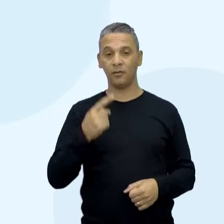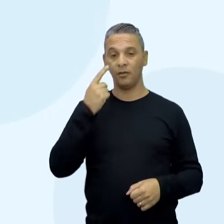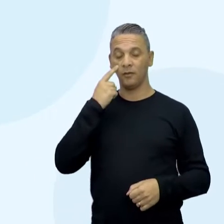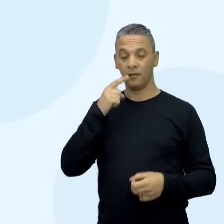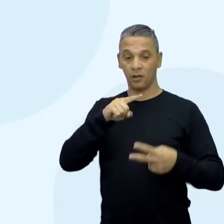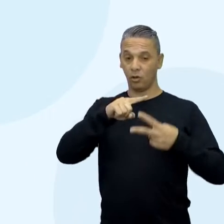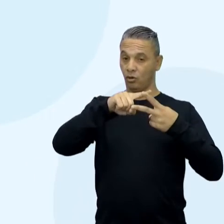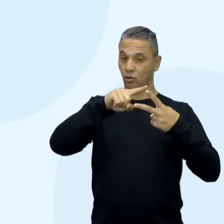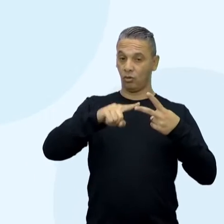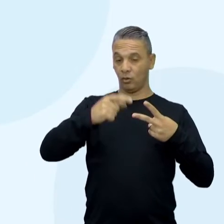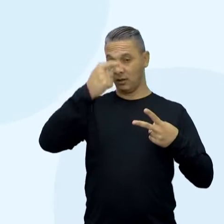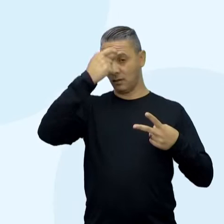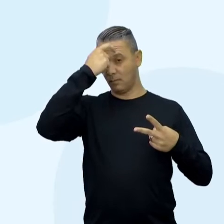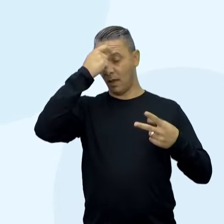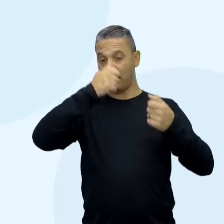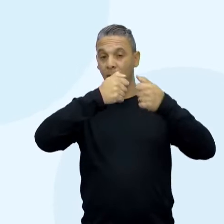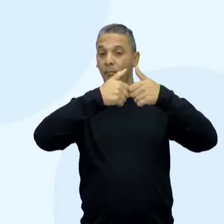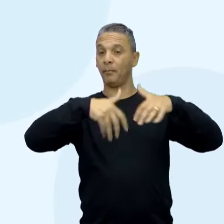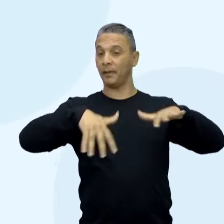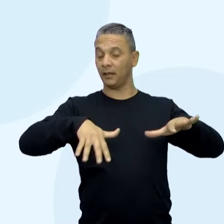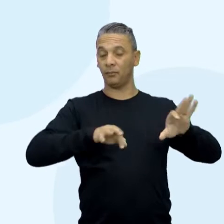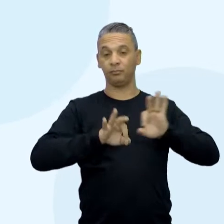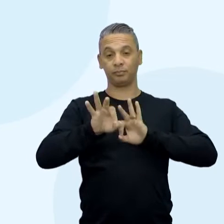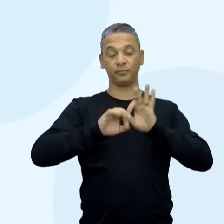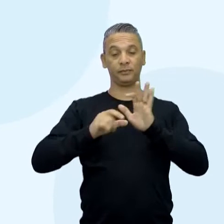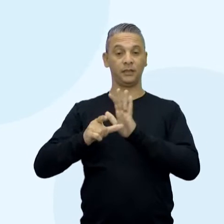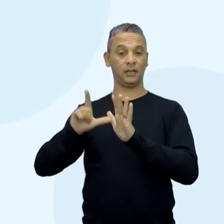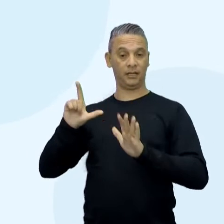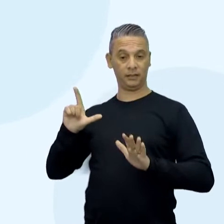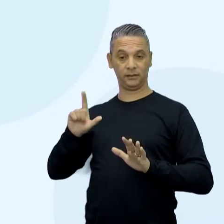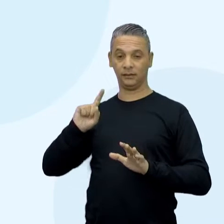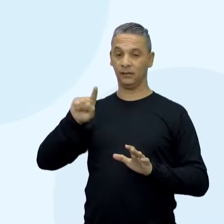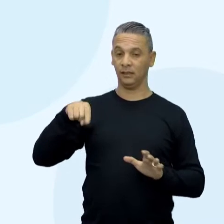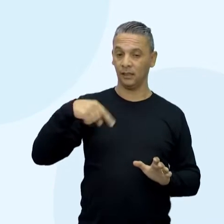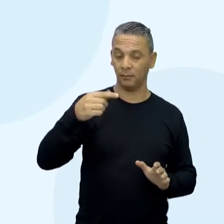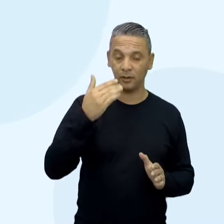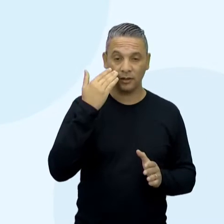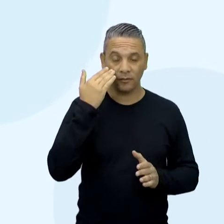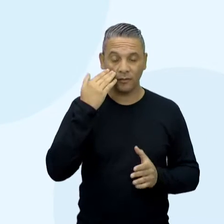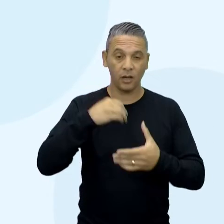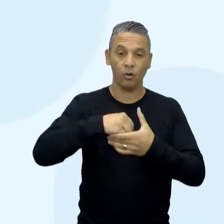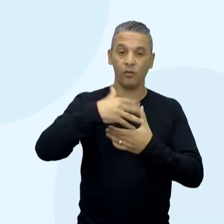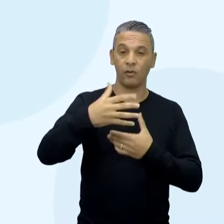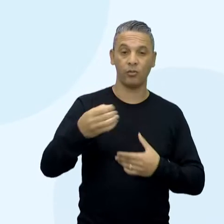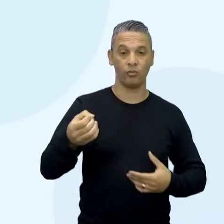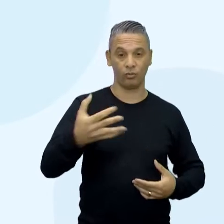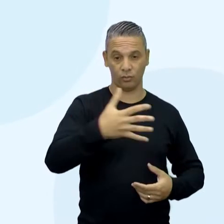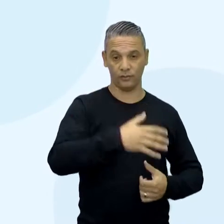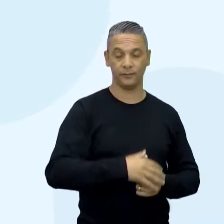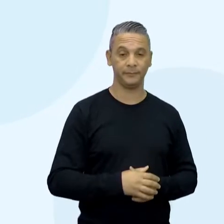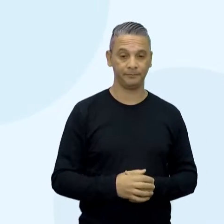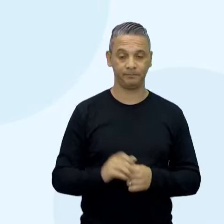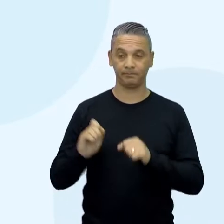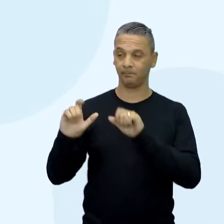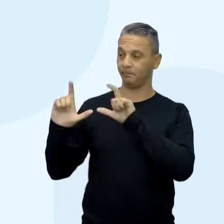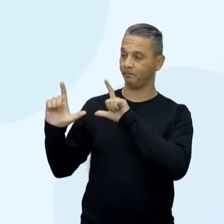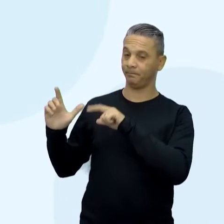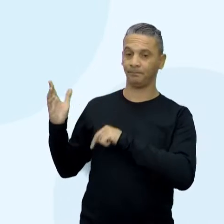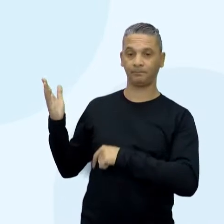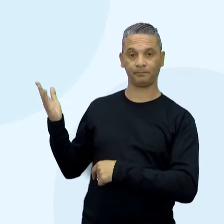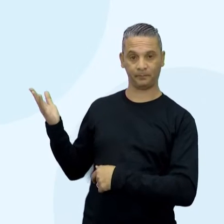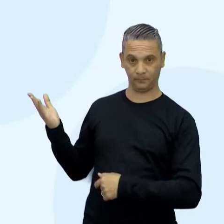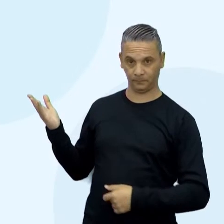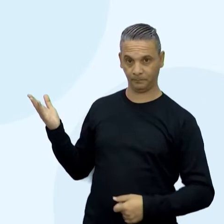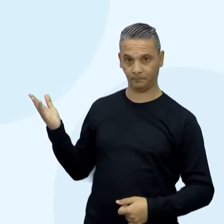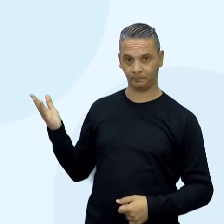dois mapas mentais trabalhados anteriormente e depois avançar pelos novos conteúdos. Aqui na tela a gente tem a